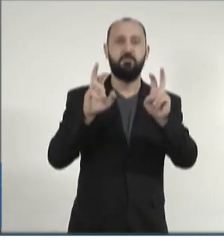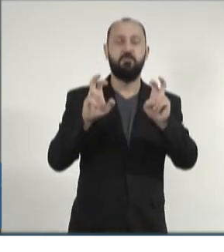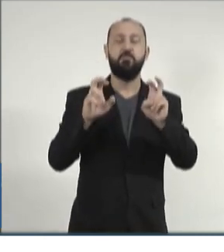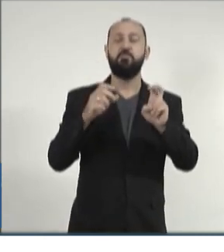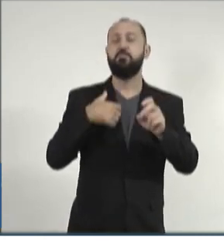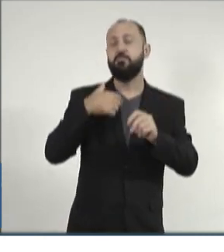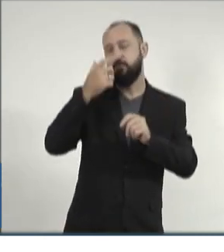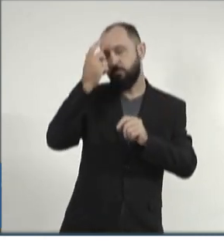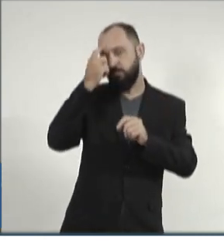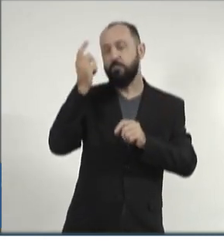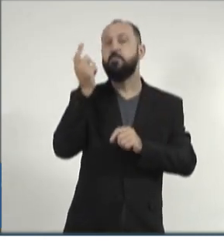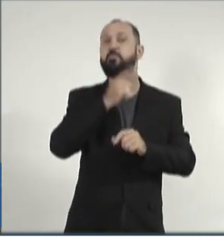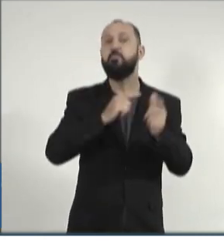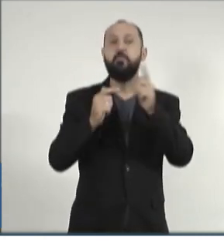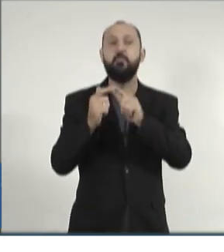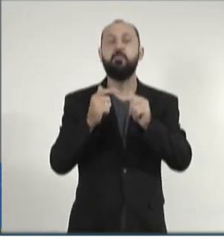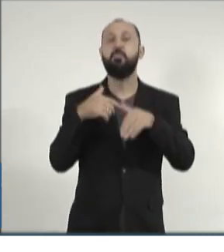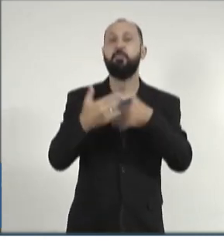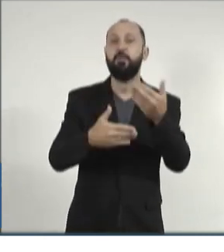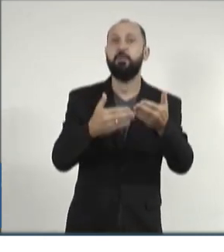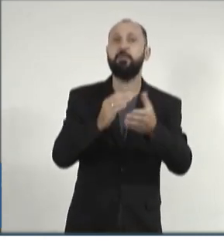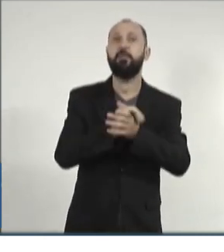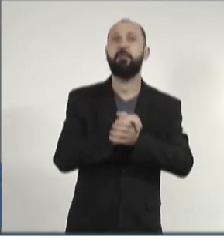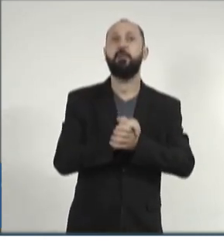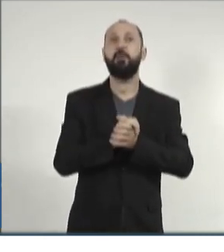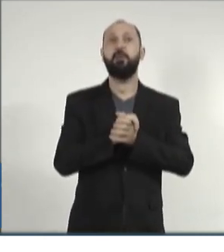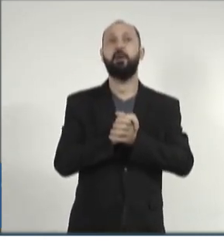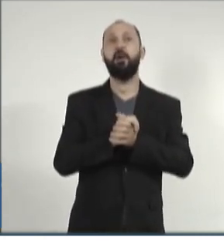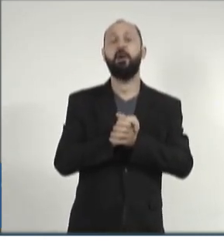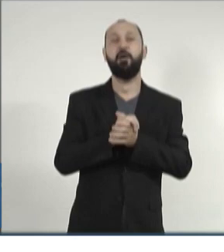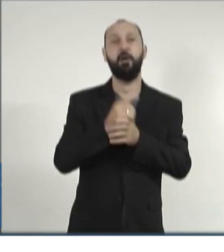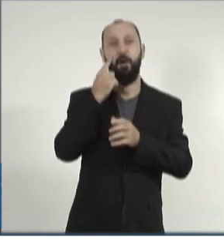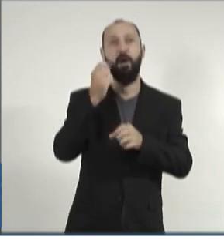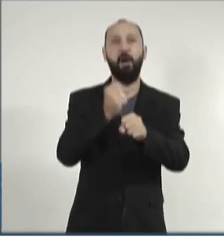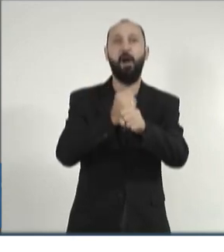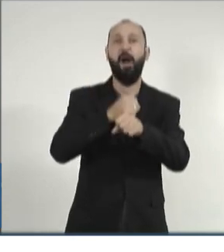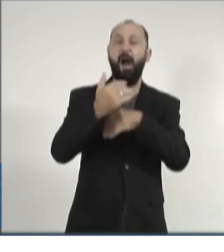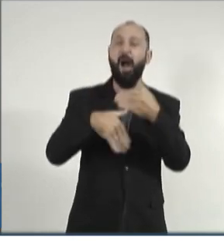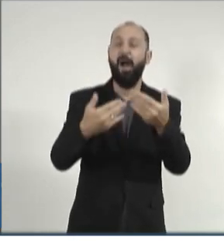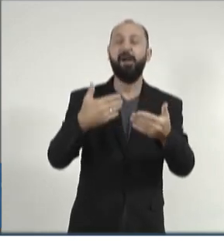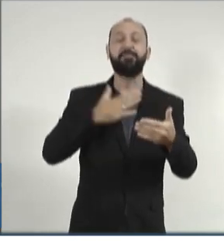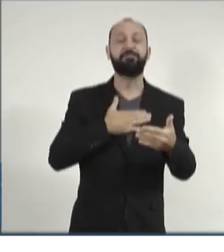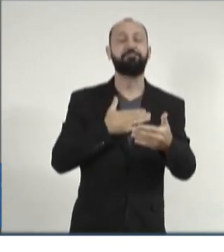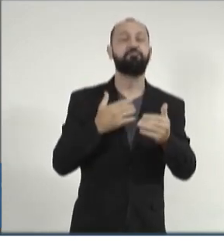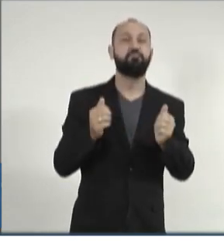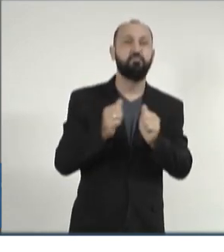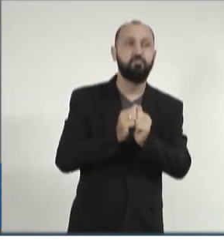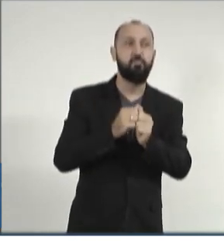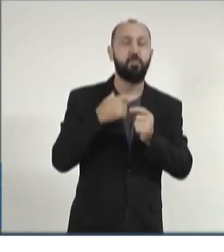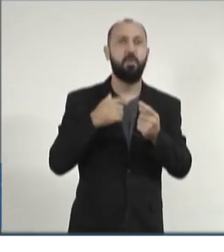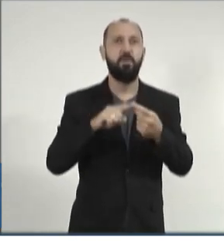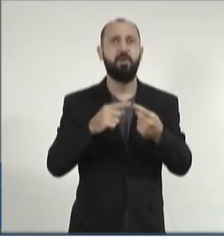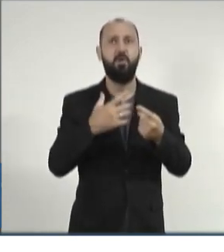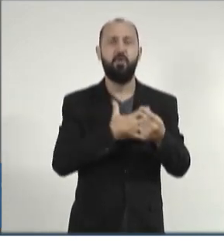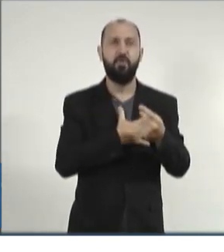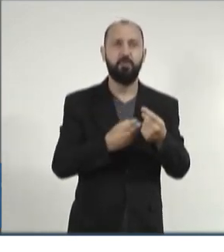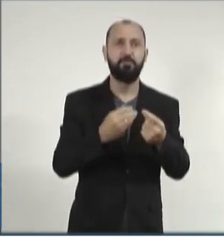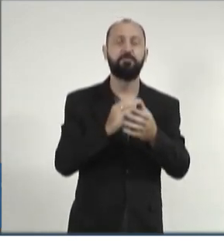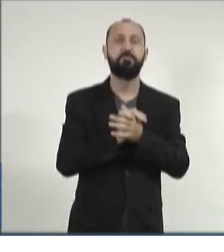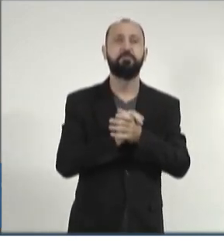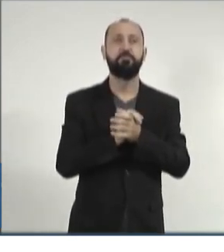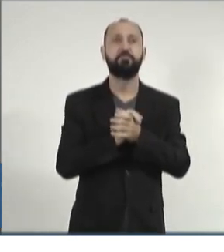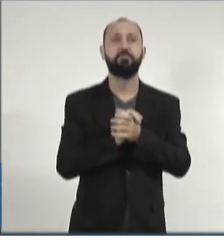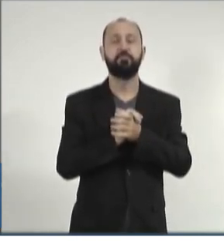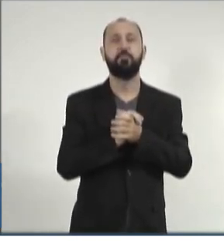eu acho que a gente consegue começar a caminhar para um mundo que daqui muitos anos, não vai ser na nossa geração, não vai ser na geração dos nossos filhos,